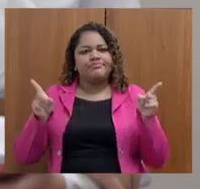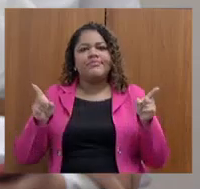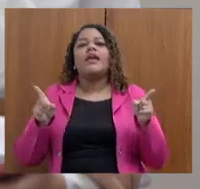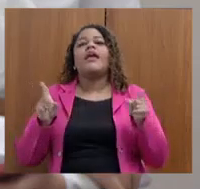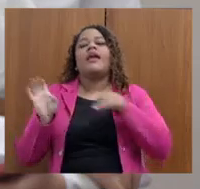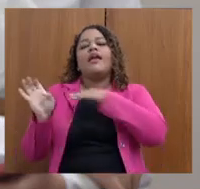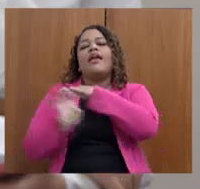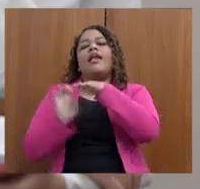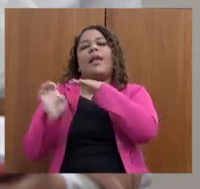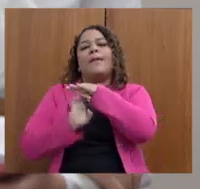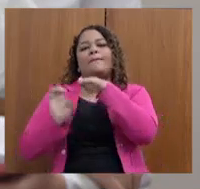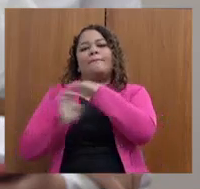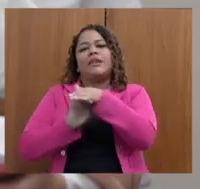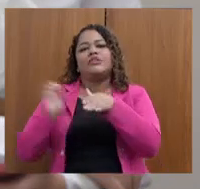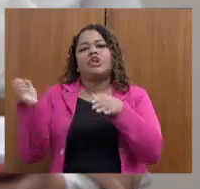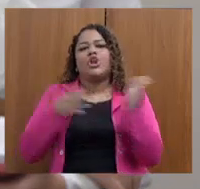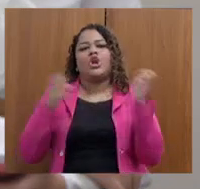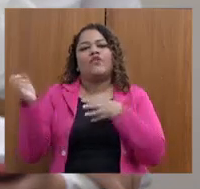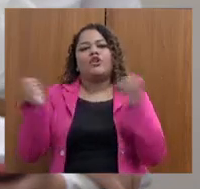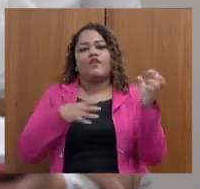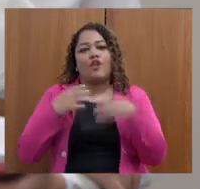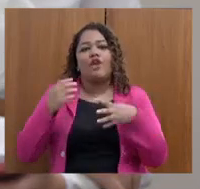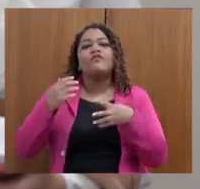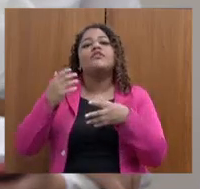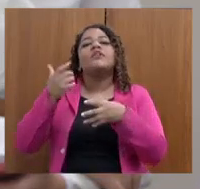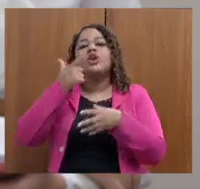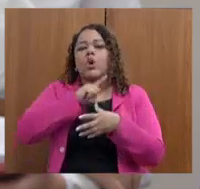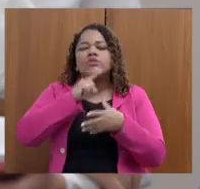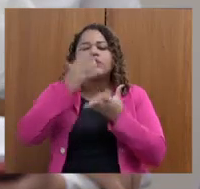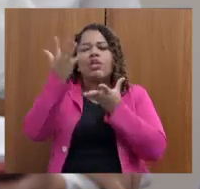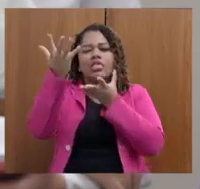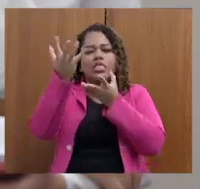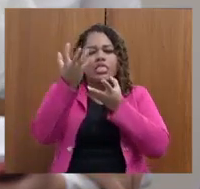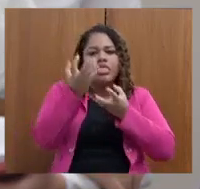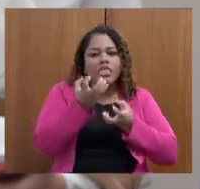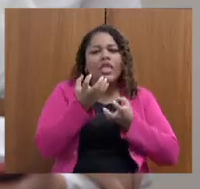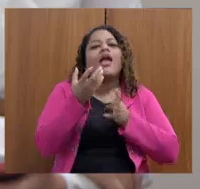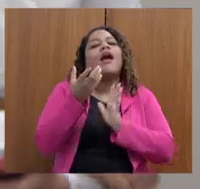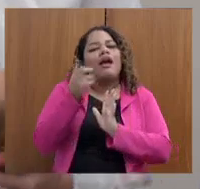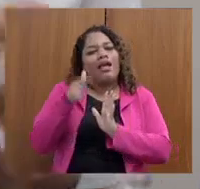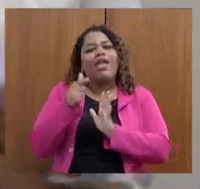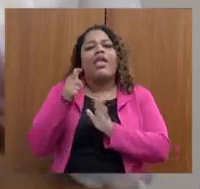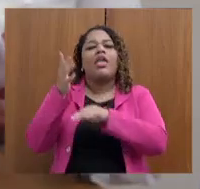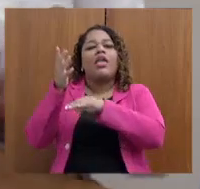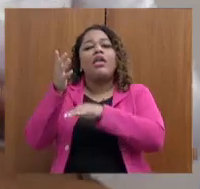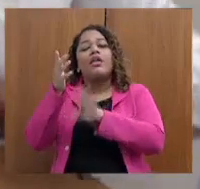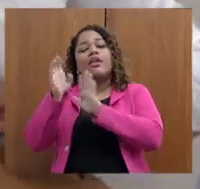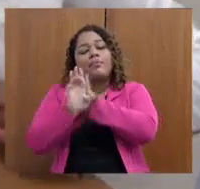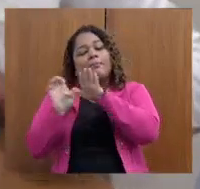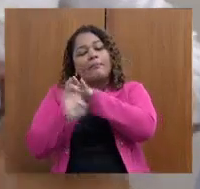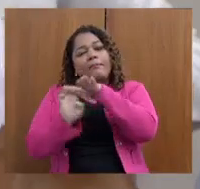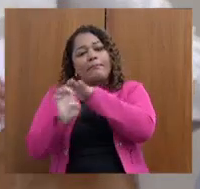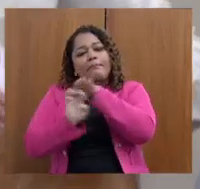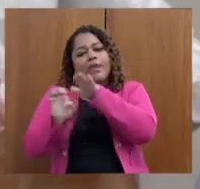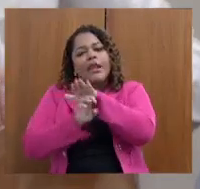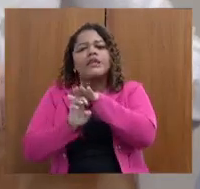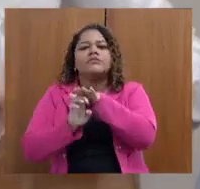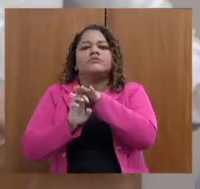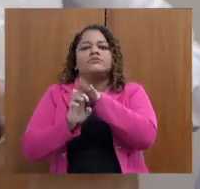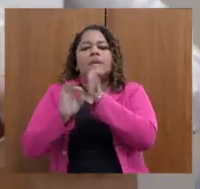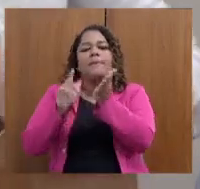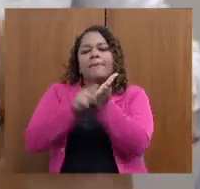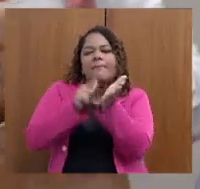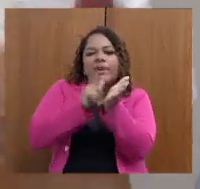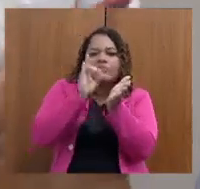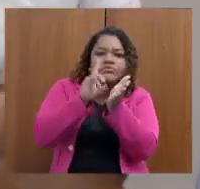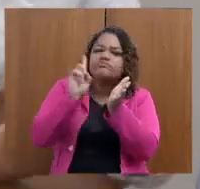atraímos na gestão do governador Romeu Zema as empresas estão saindo do papel e as empresas estão gerando